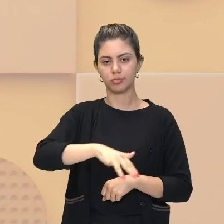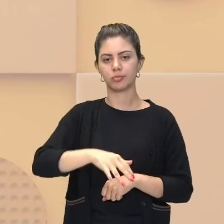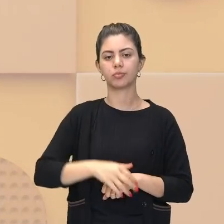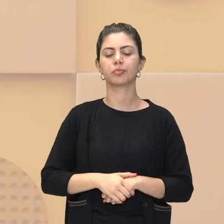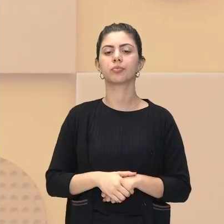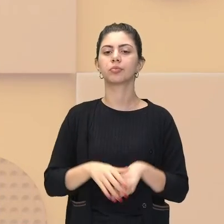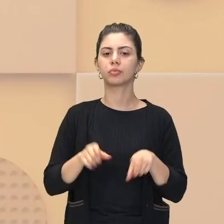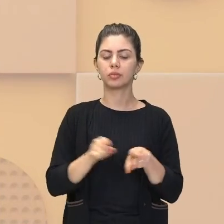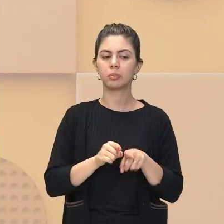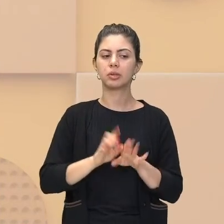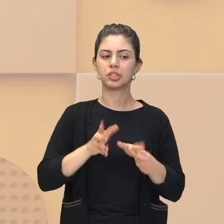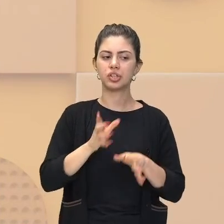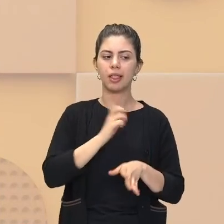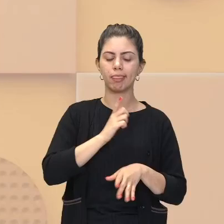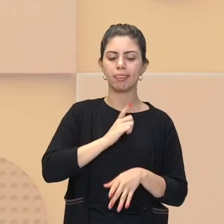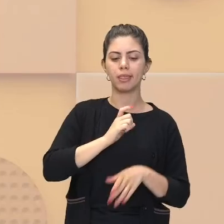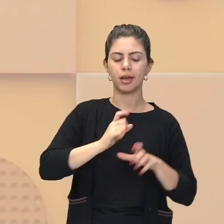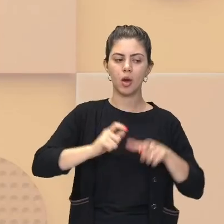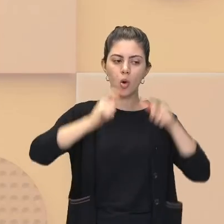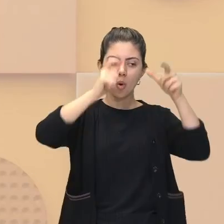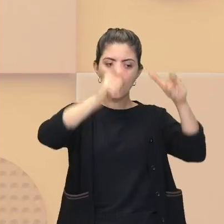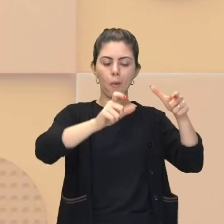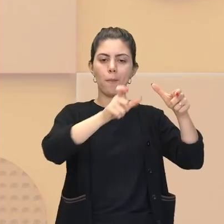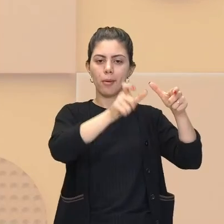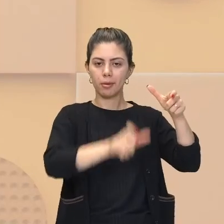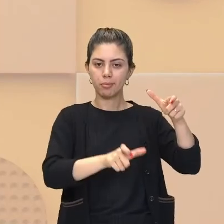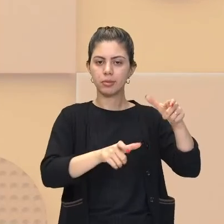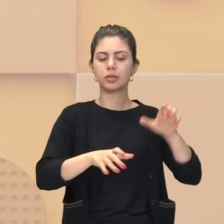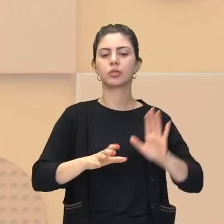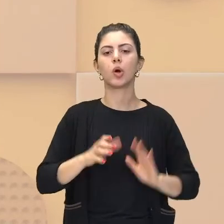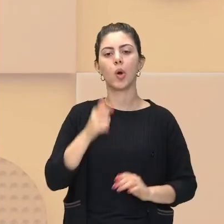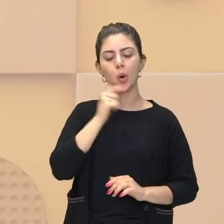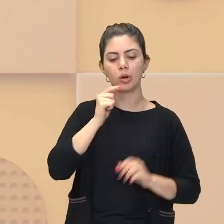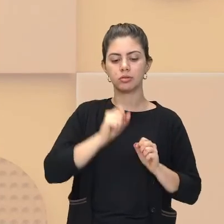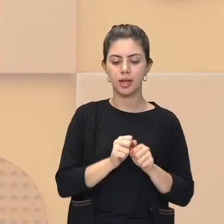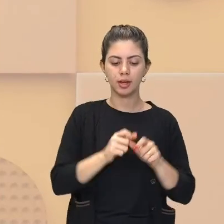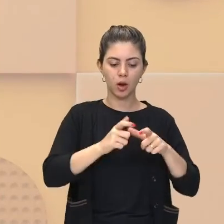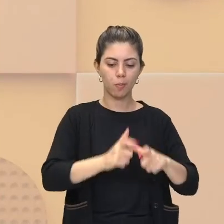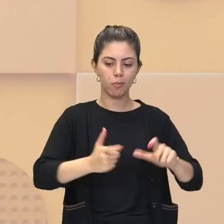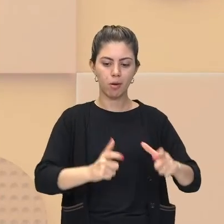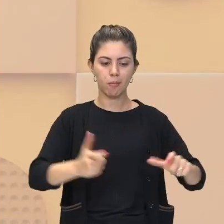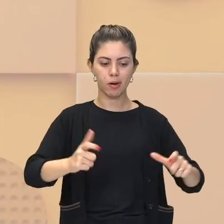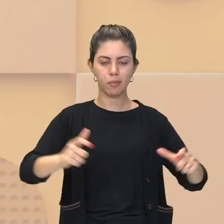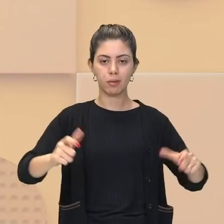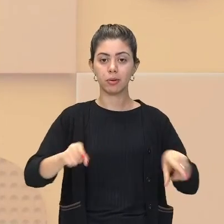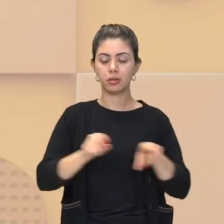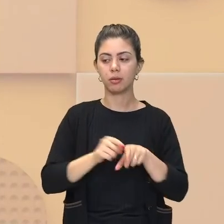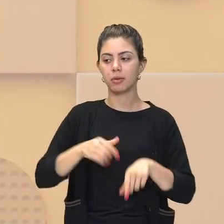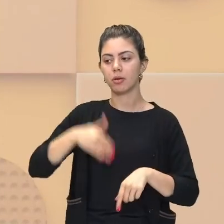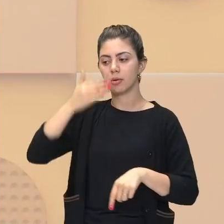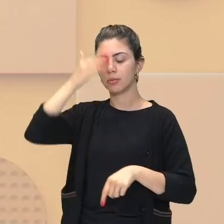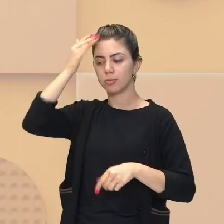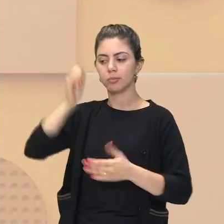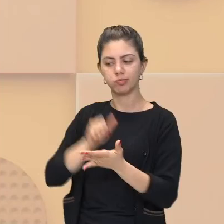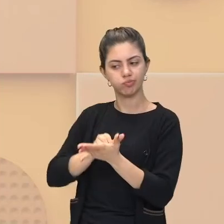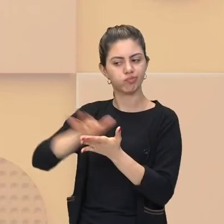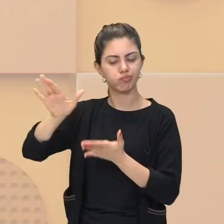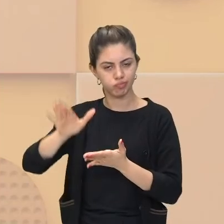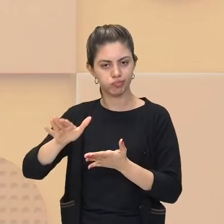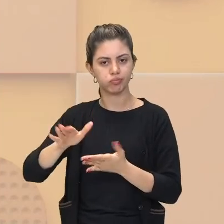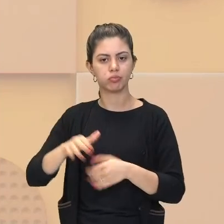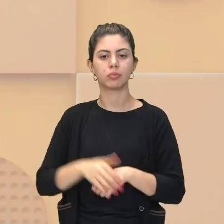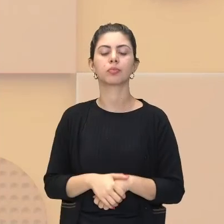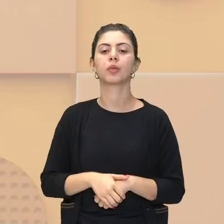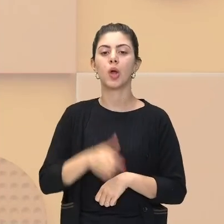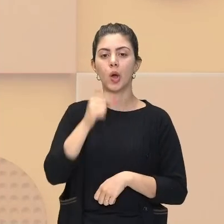sua monarquia, já consegue expandir o seu território, expulsa os mouros, conquista o último